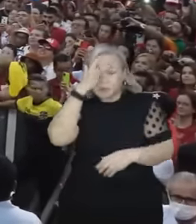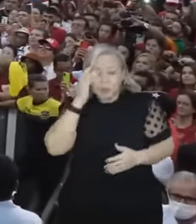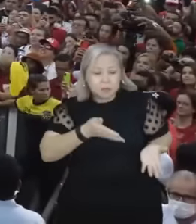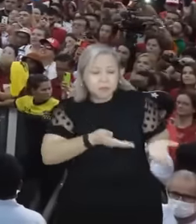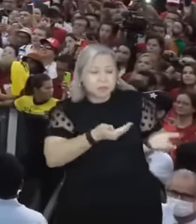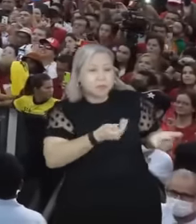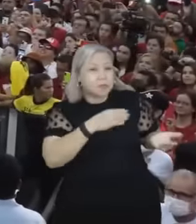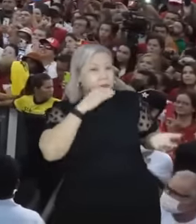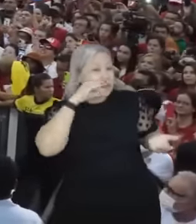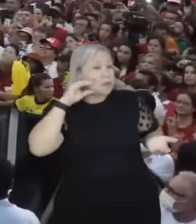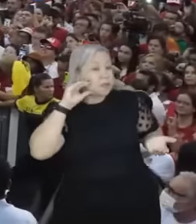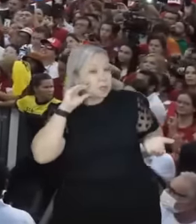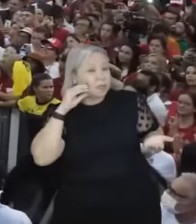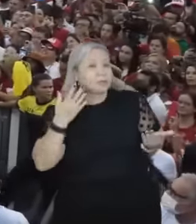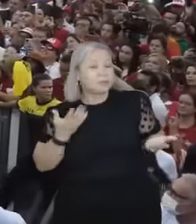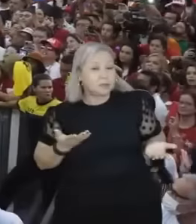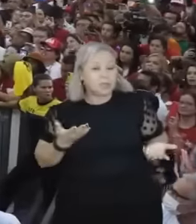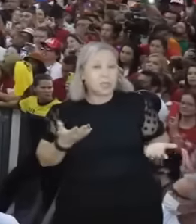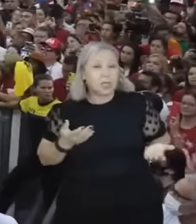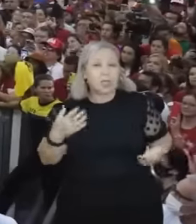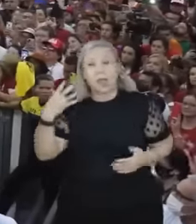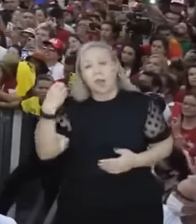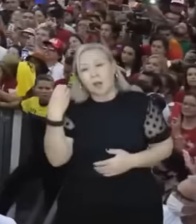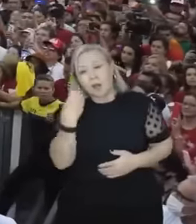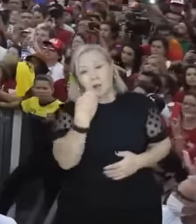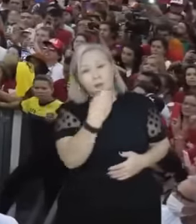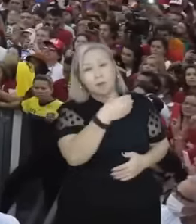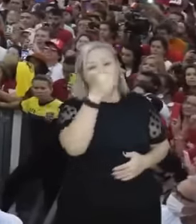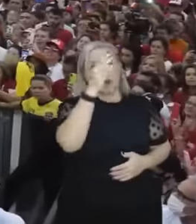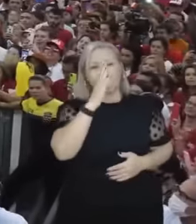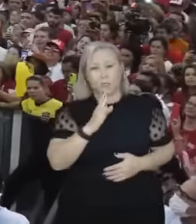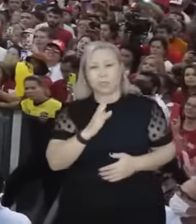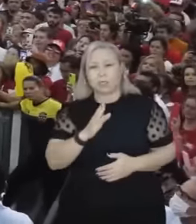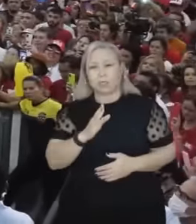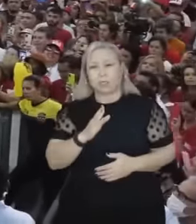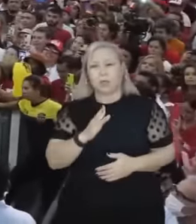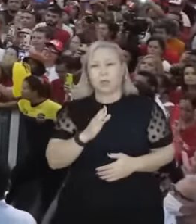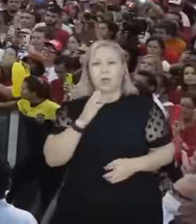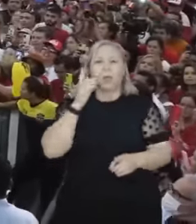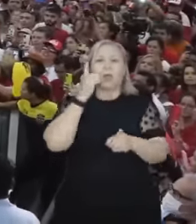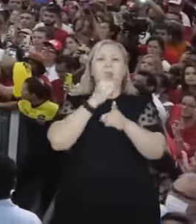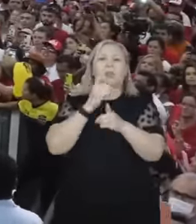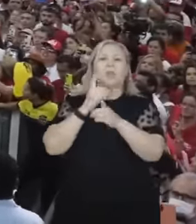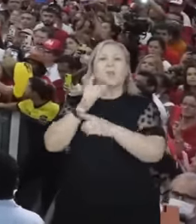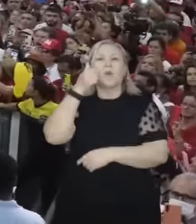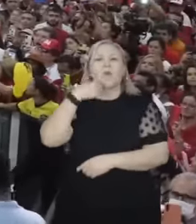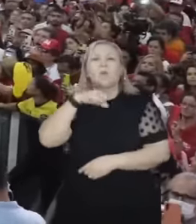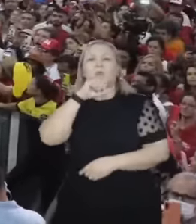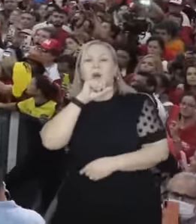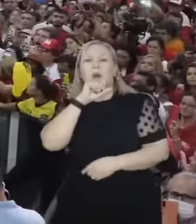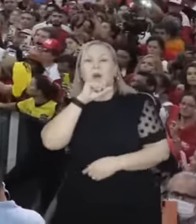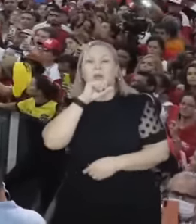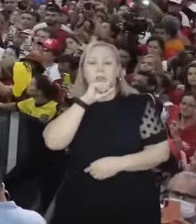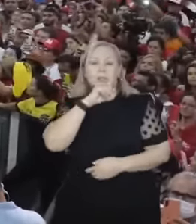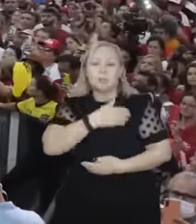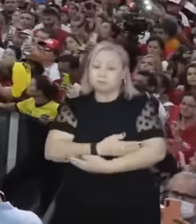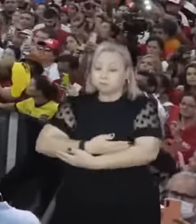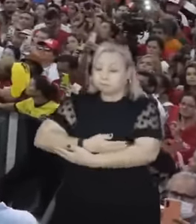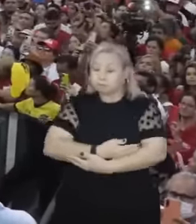viajo o Brasil, Camilo, eu encontro mães com criança no colo, que vem me mostrar